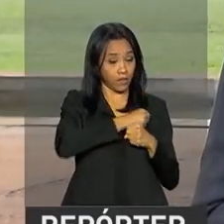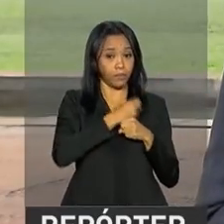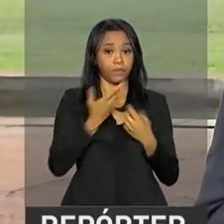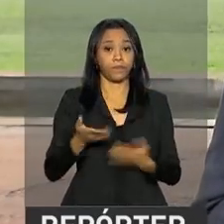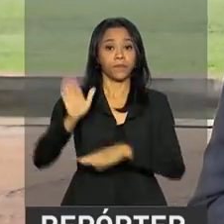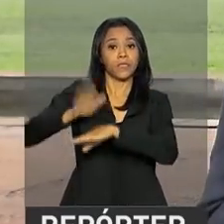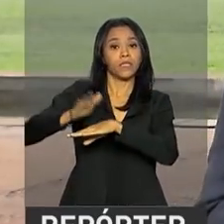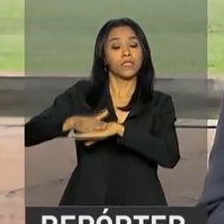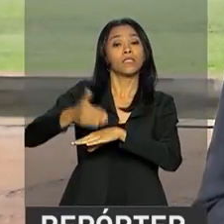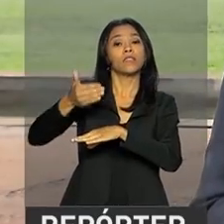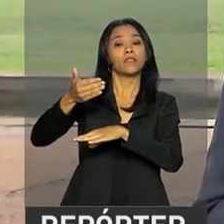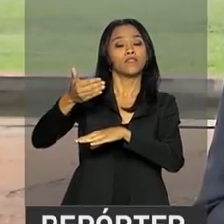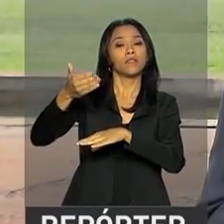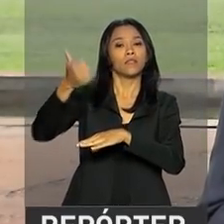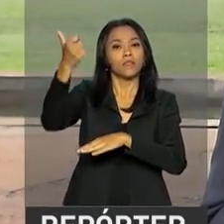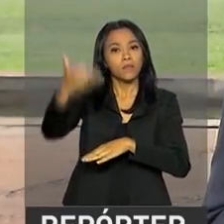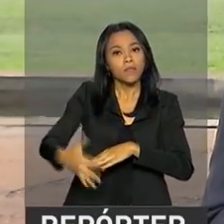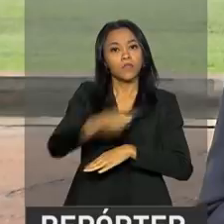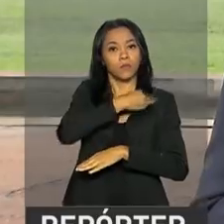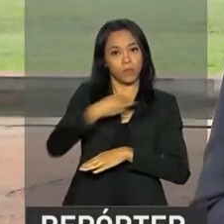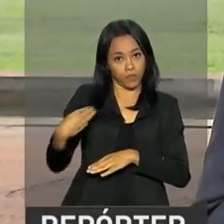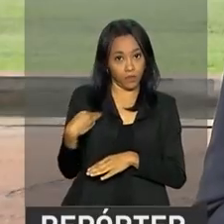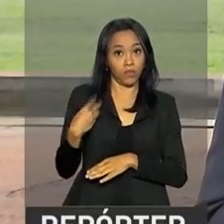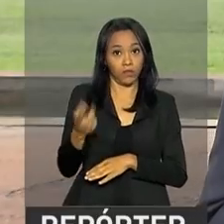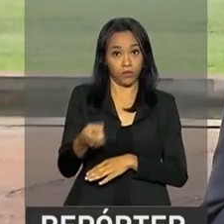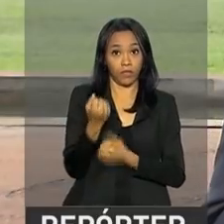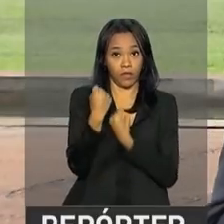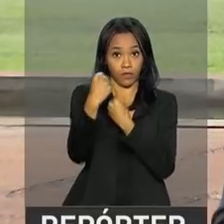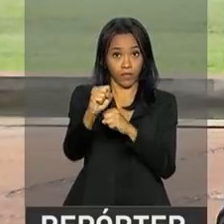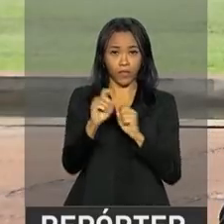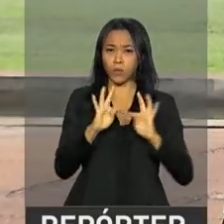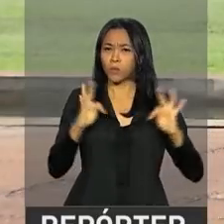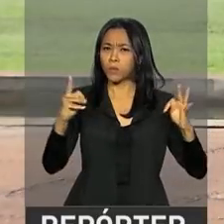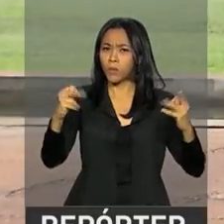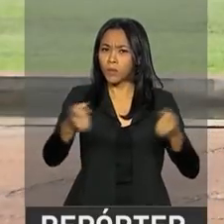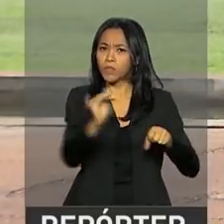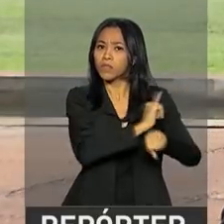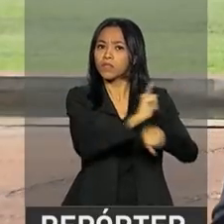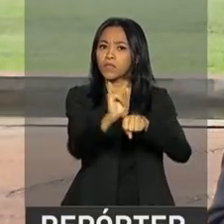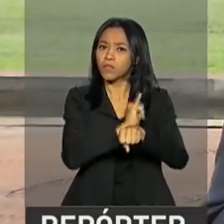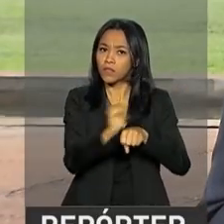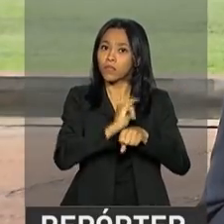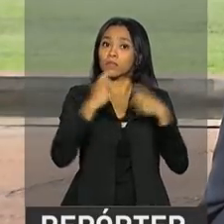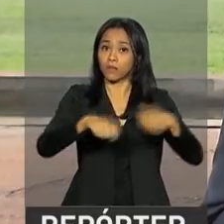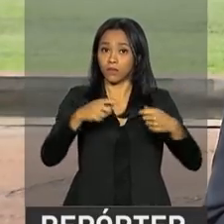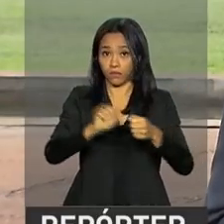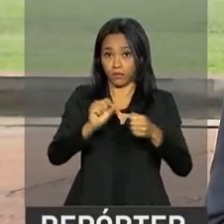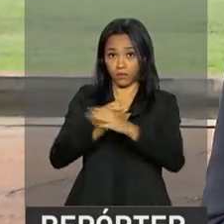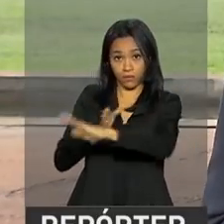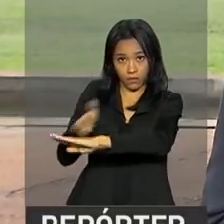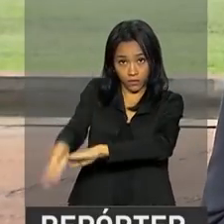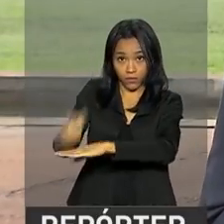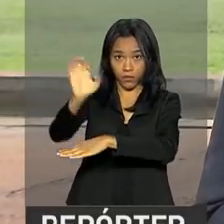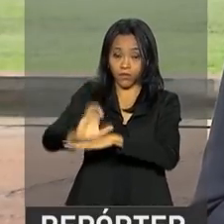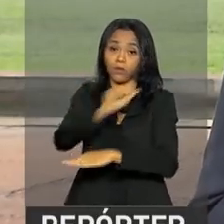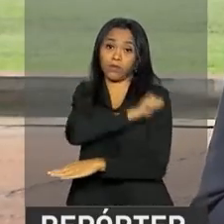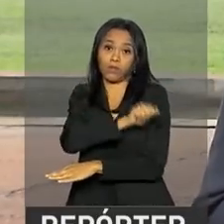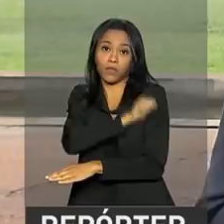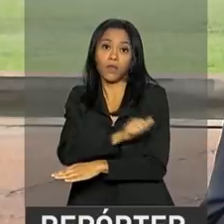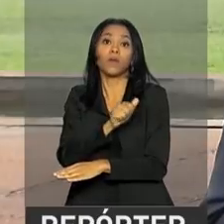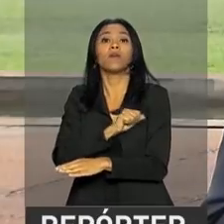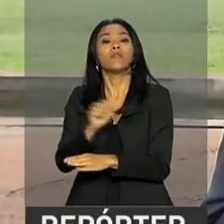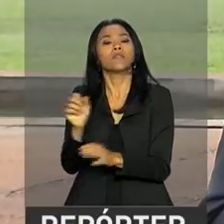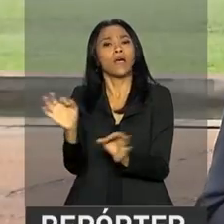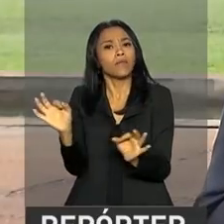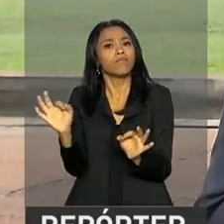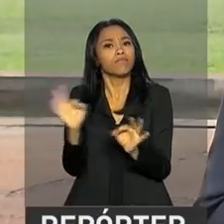ministro da defesa todos os recursos necessários para realizar a intervenção no rio de janeiro estarão disponíveis assim que o